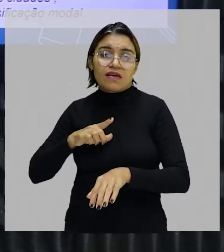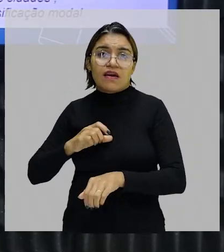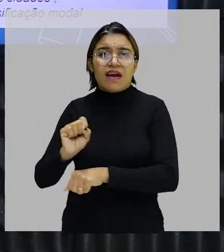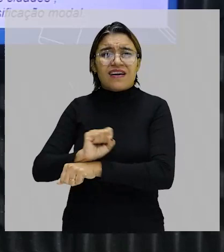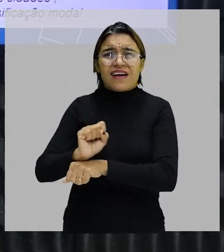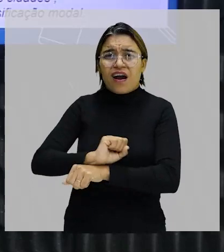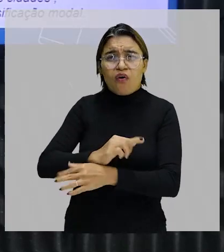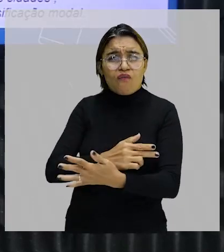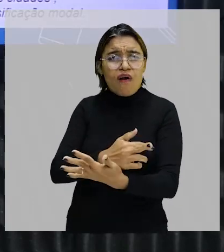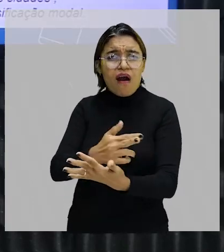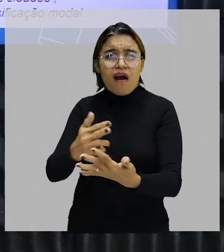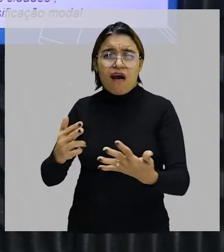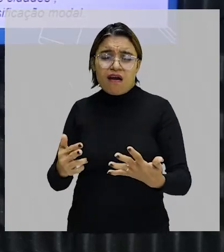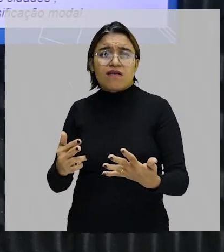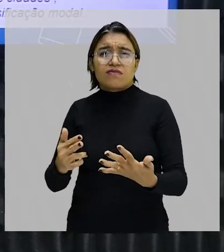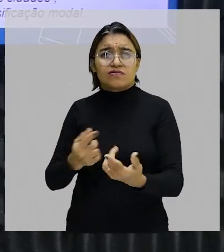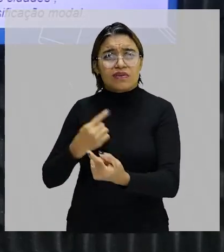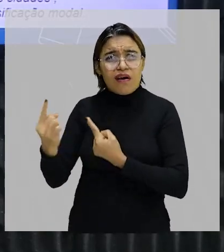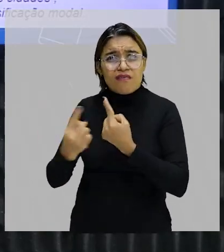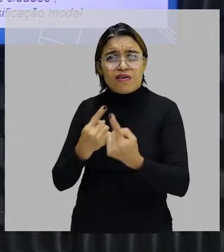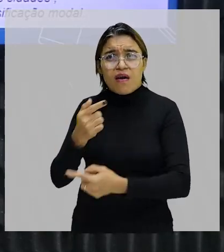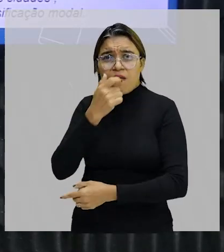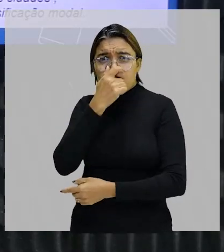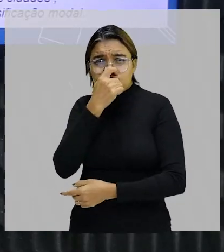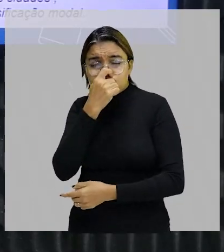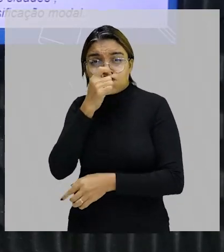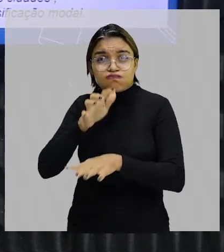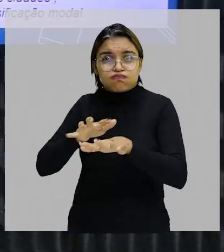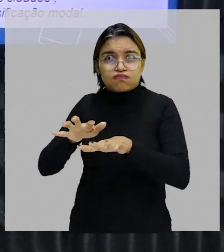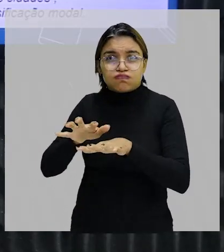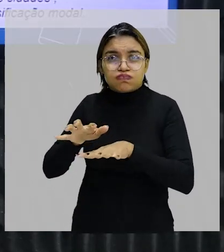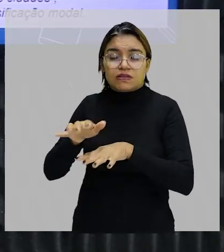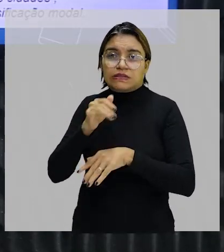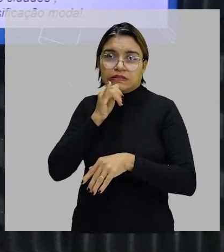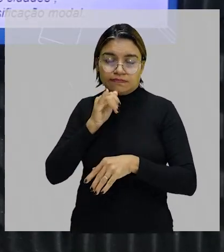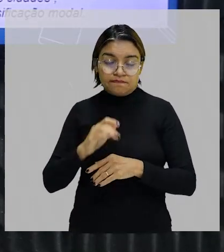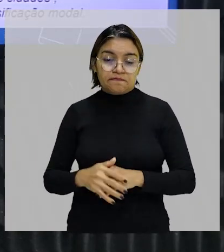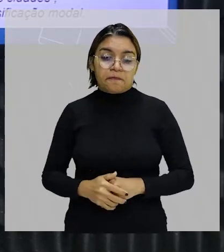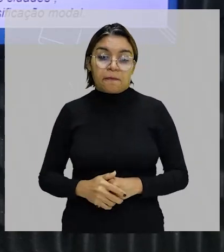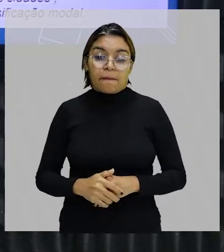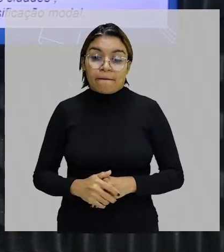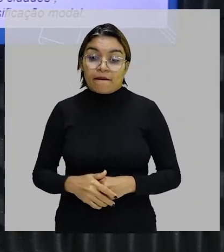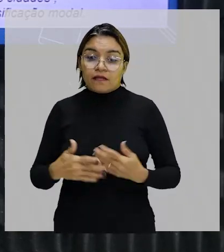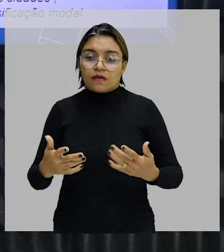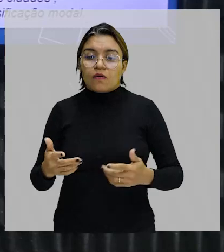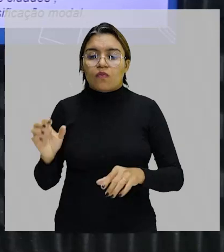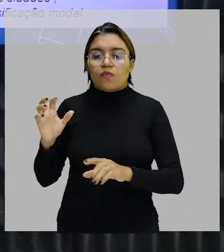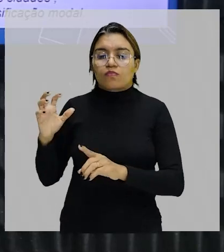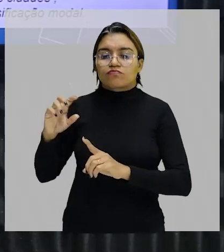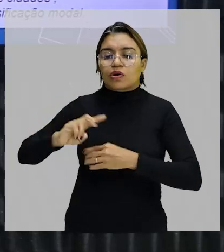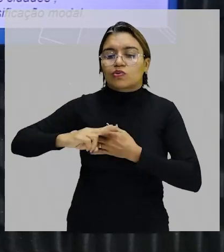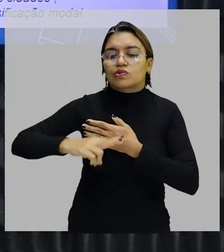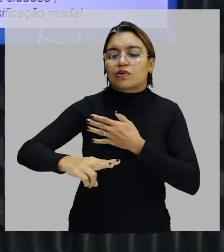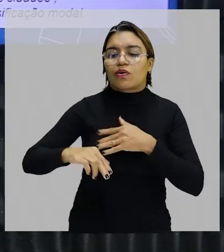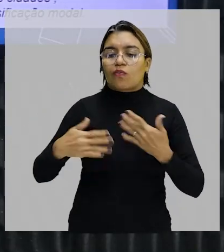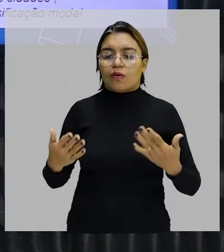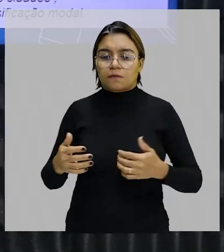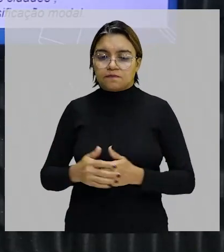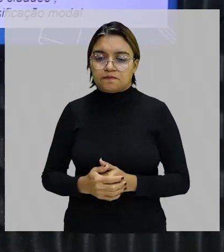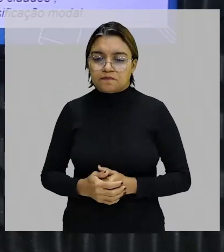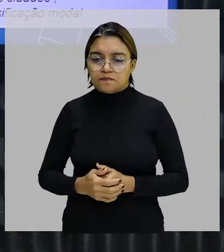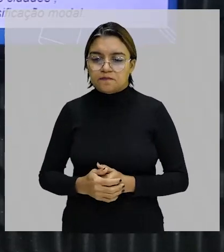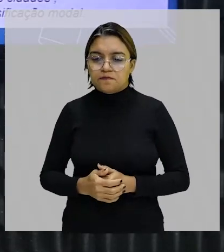um espaço não adequado para isso, tá? Qual é a consequência, Marcos, desse processo da falta de mobilidade urbana, né? Nós vamos ter aí um